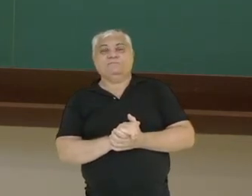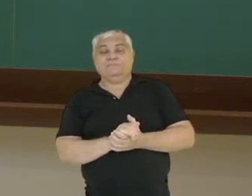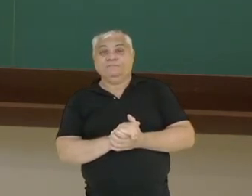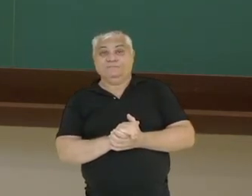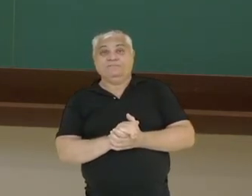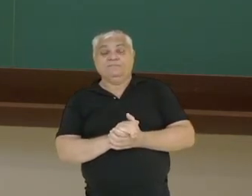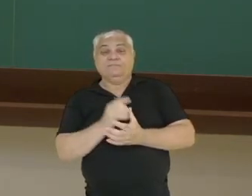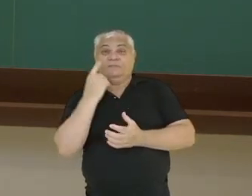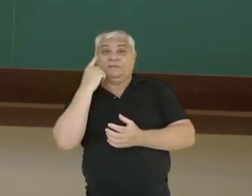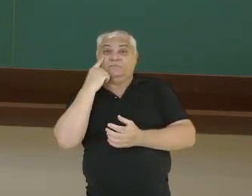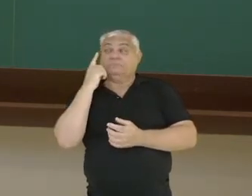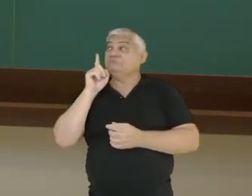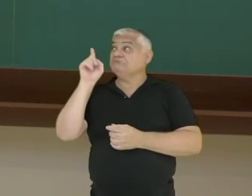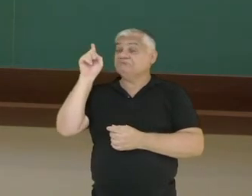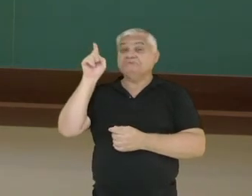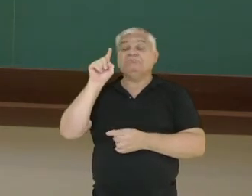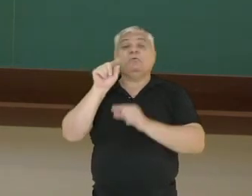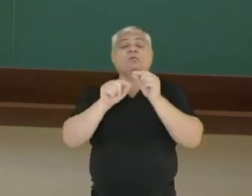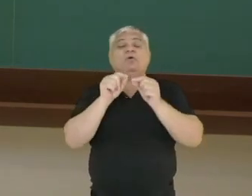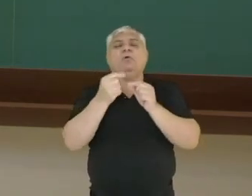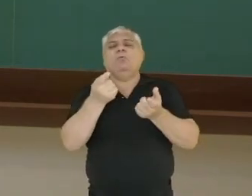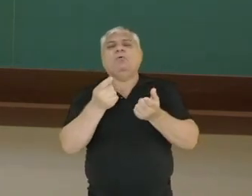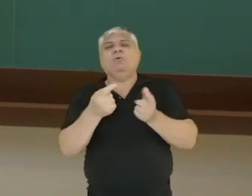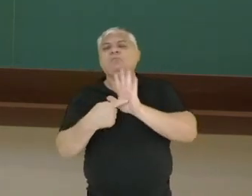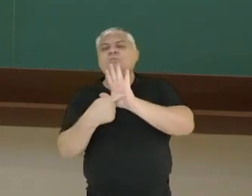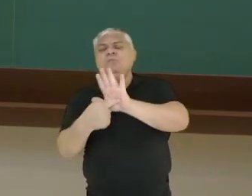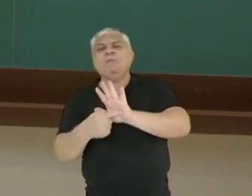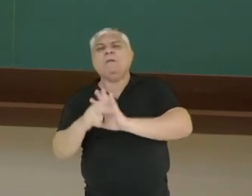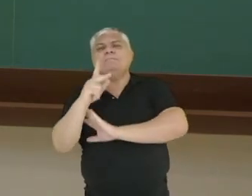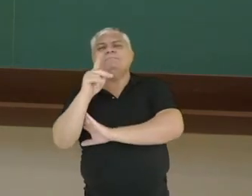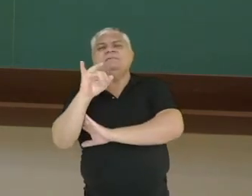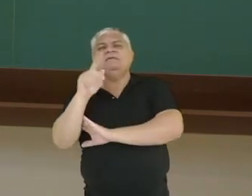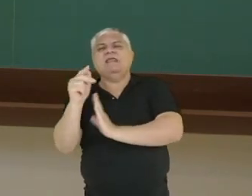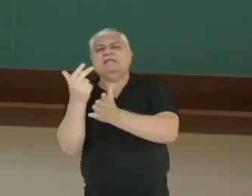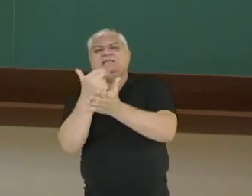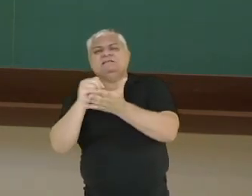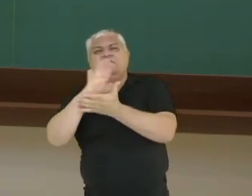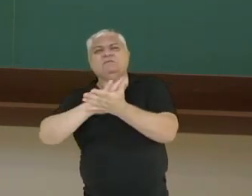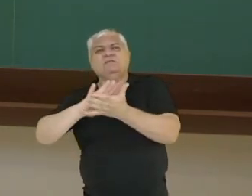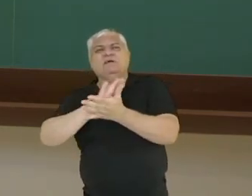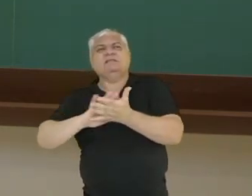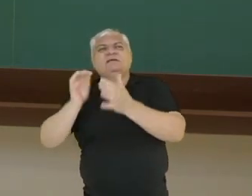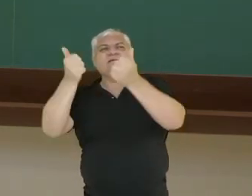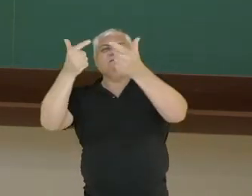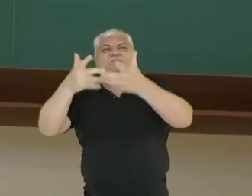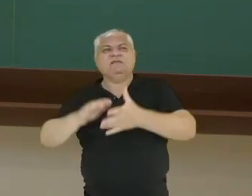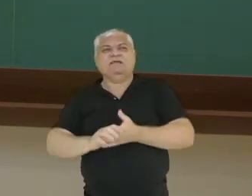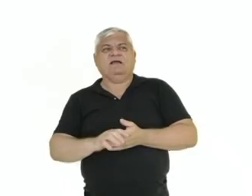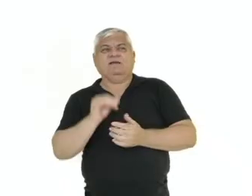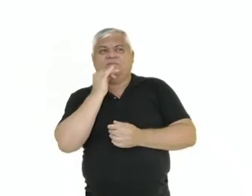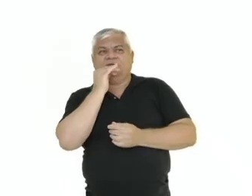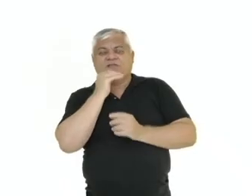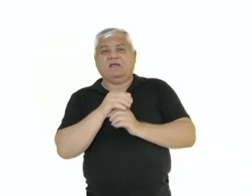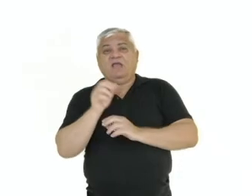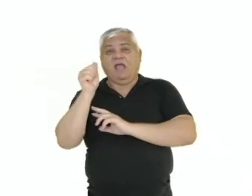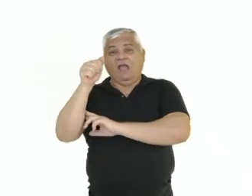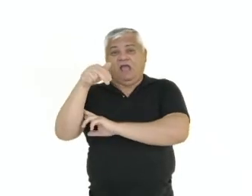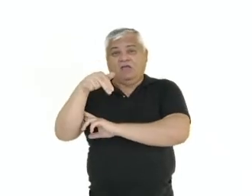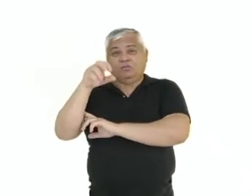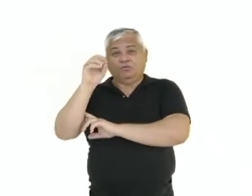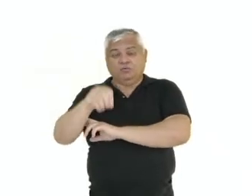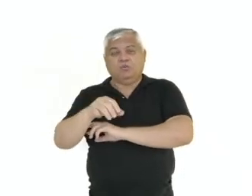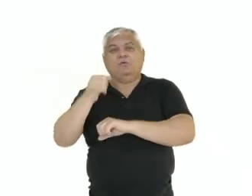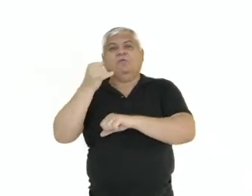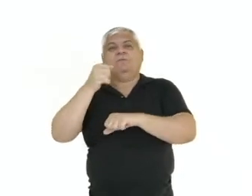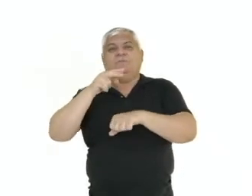Segundo aí o PAC, para você representar uma pilha sem utilizar um desenho, uma ilustração, você escreve dessa maneira: ânodo metal